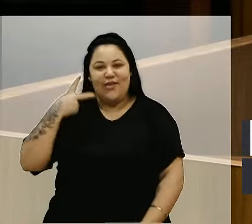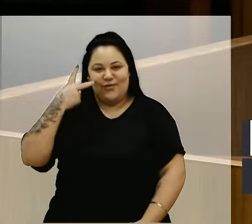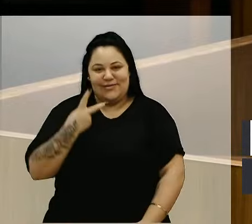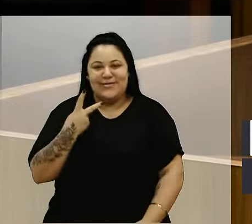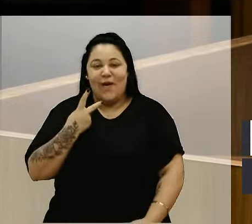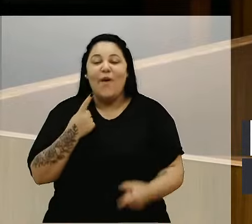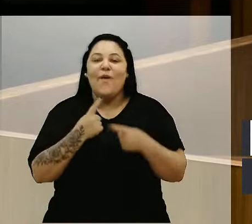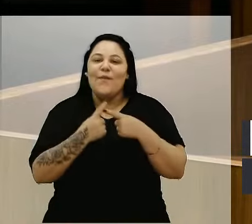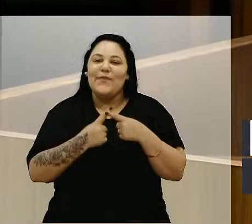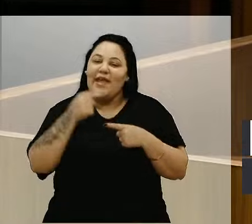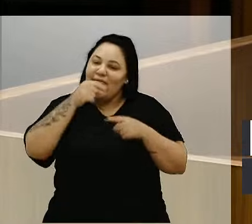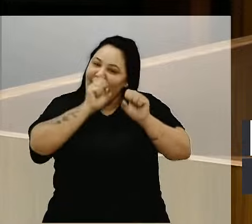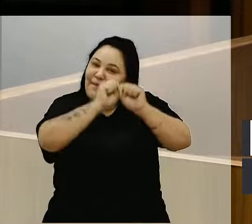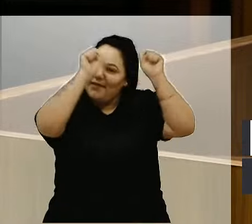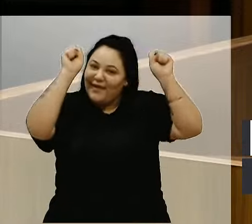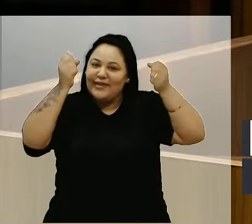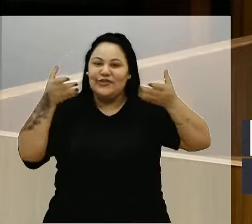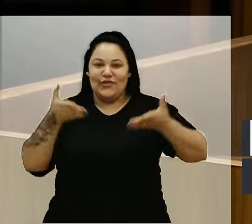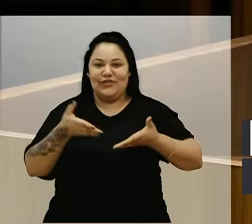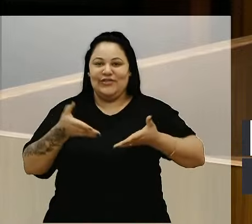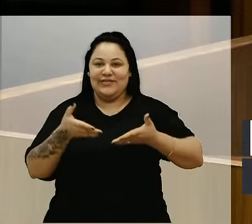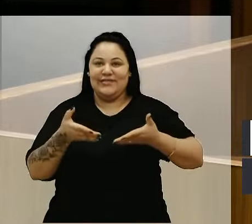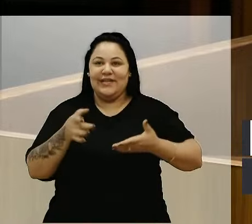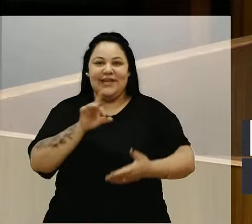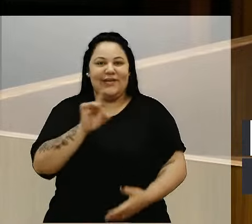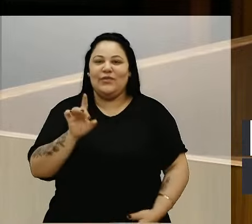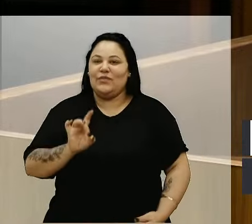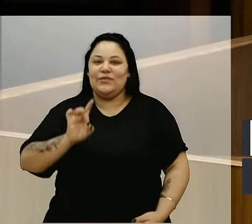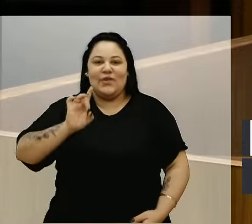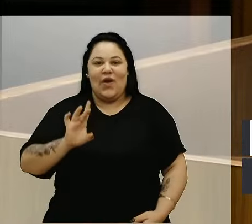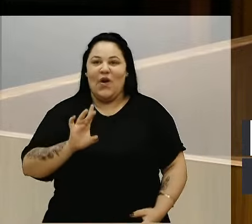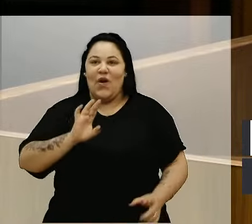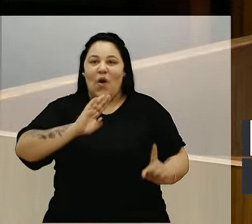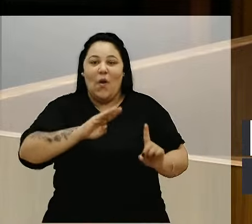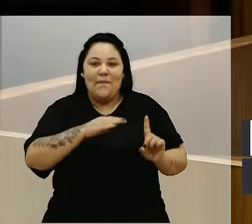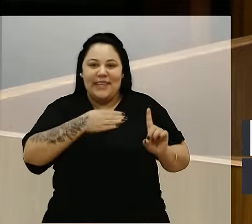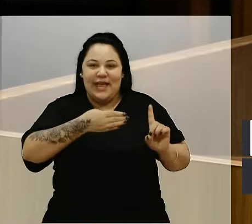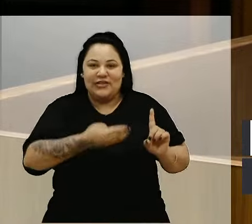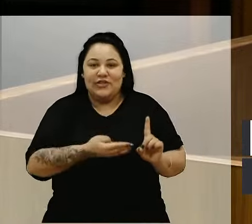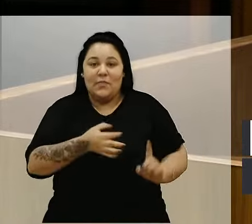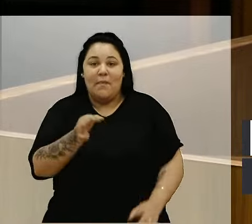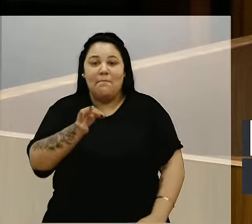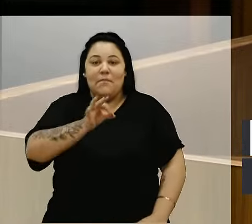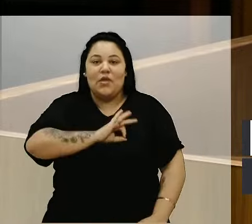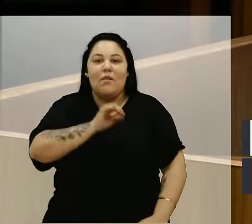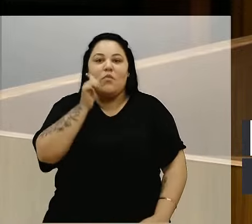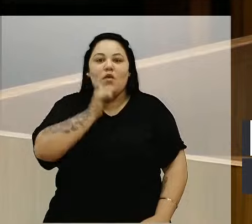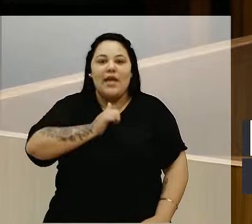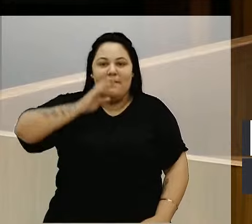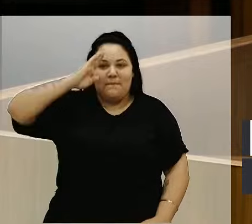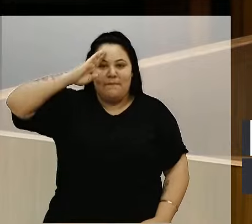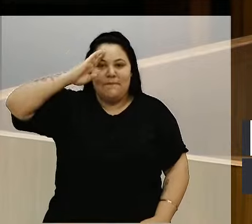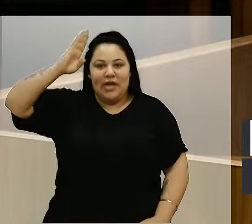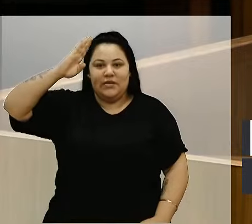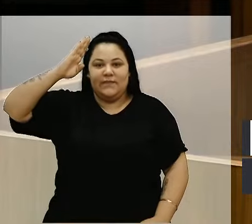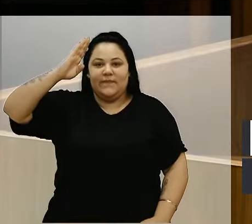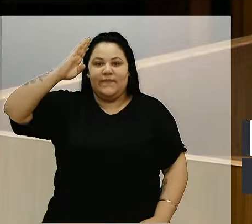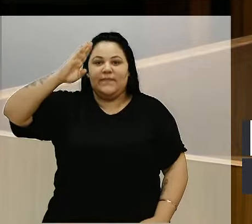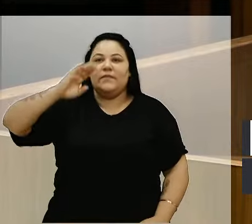porque nesta manhã de hoje eu não estou apenas homenageando uma policial militar que fez história aqui no nosso